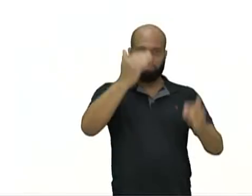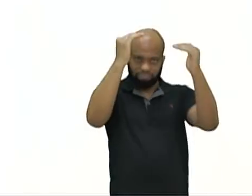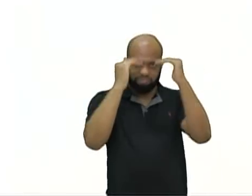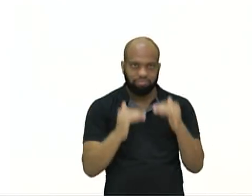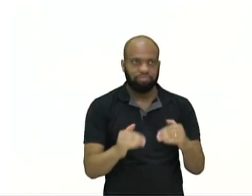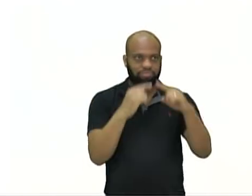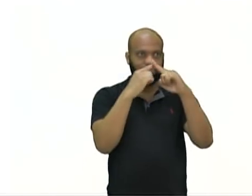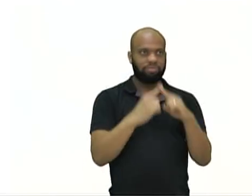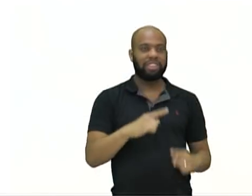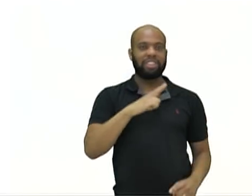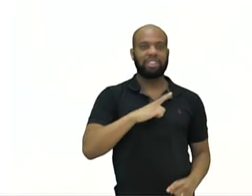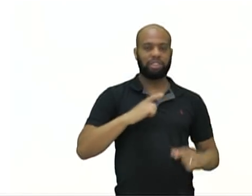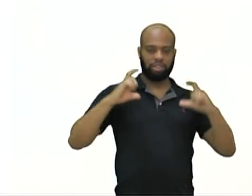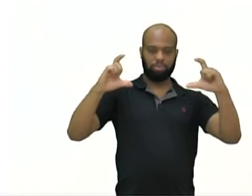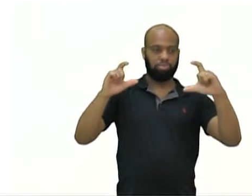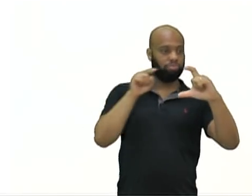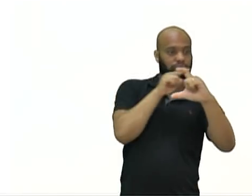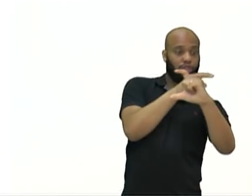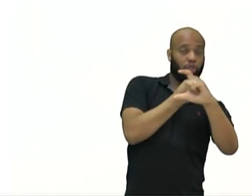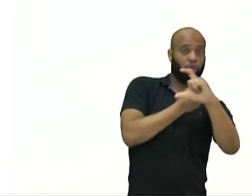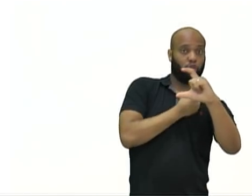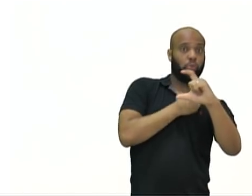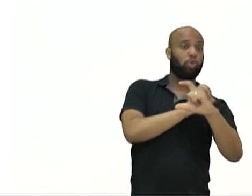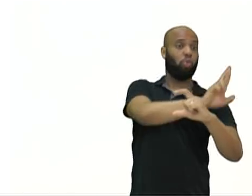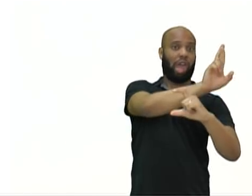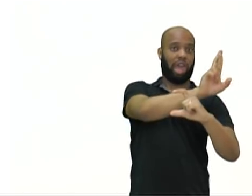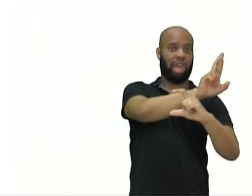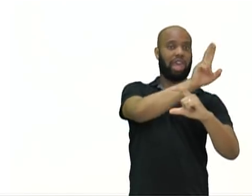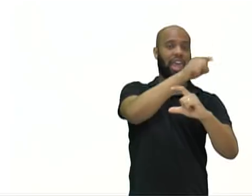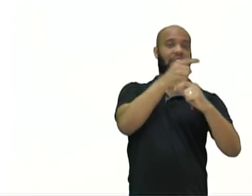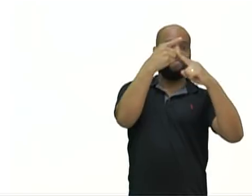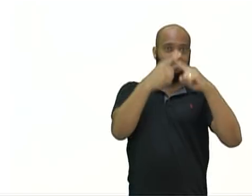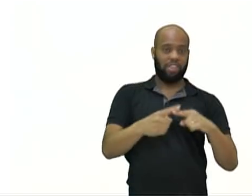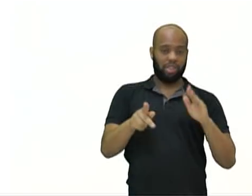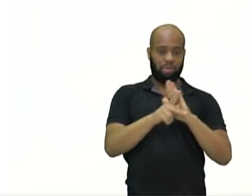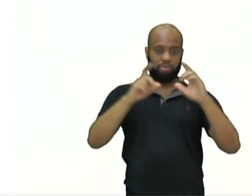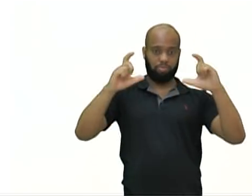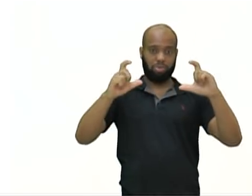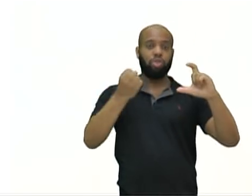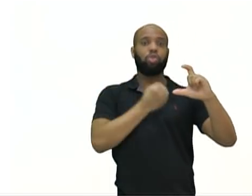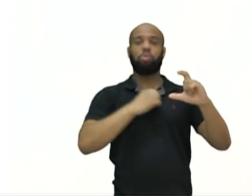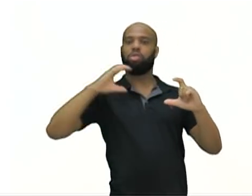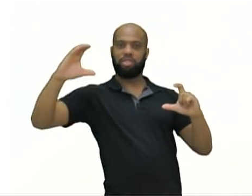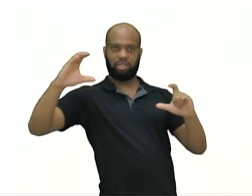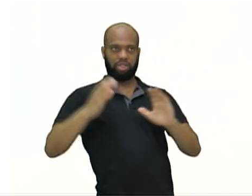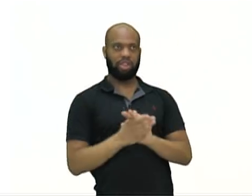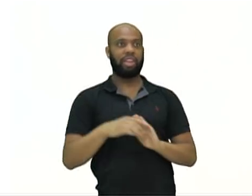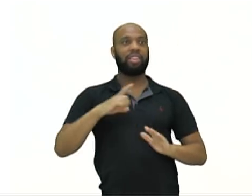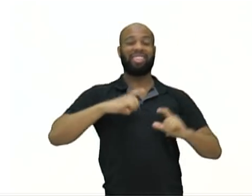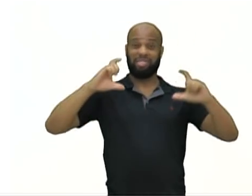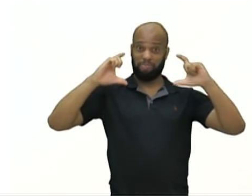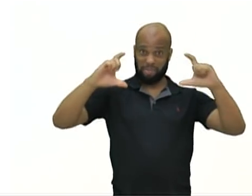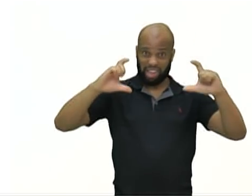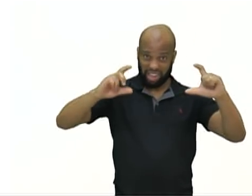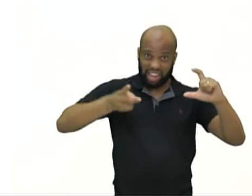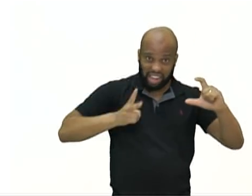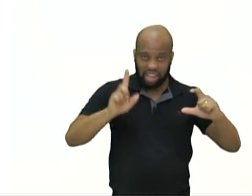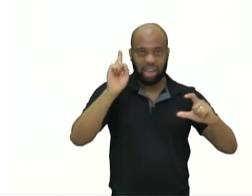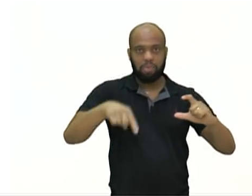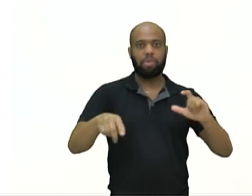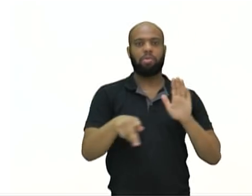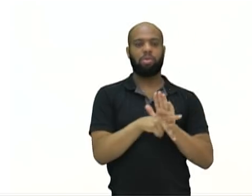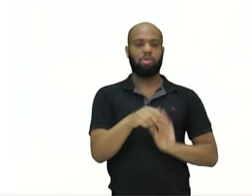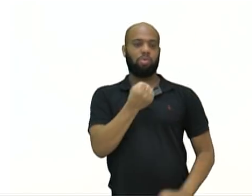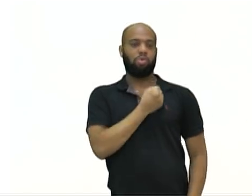um número real multiplicando por um número complexo. Então, como é que eu sei que é um número complexo? Ele está entre parênteses. Então, ele